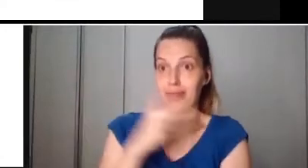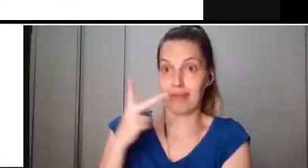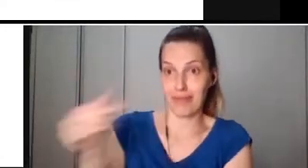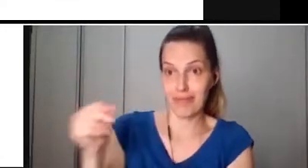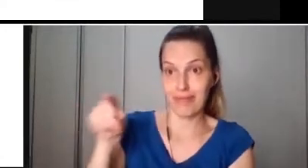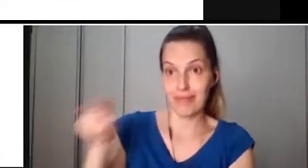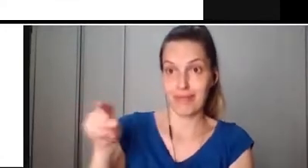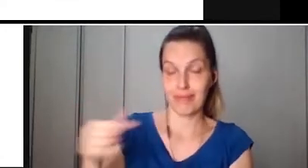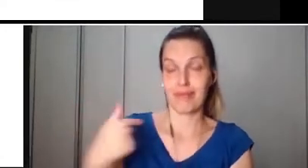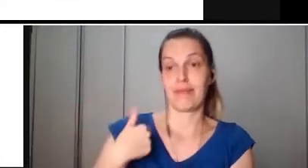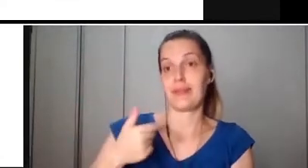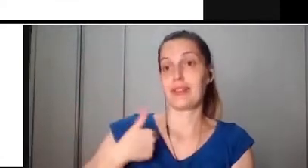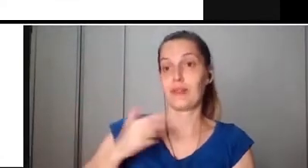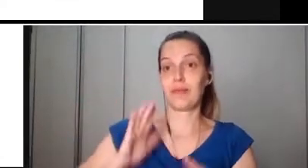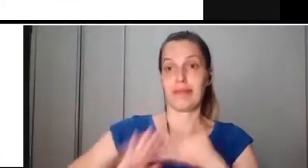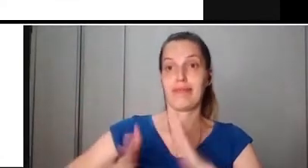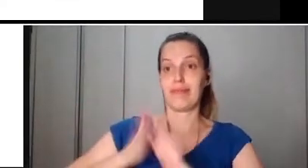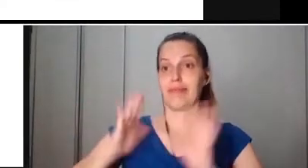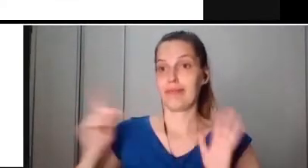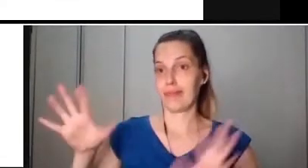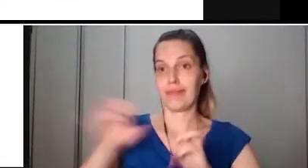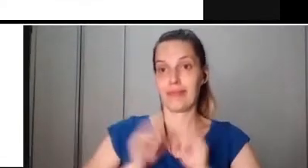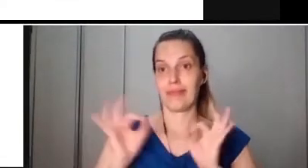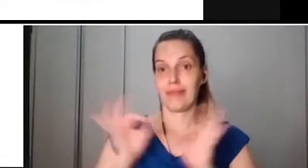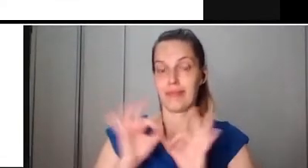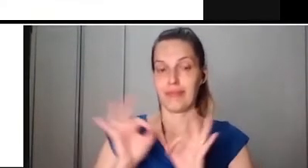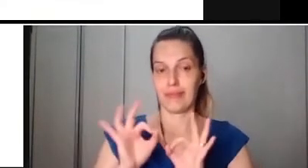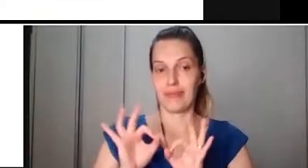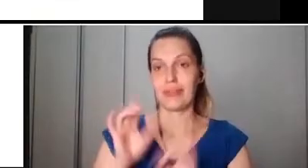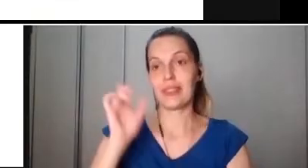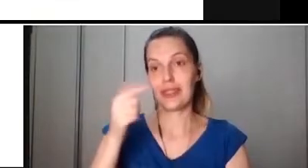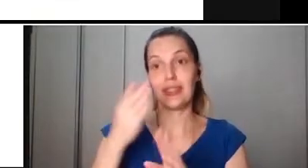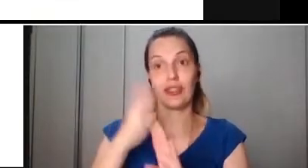pessoa, vacinado ou não, também é um benefício indireto.